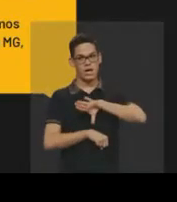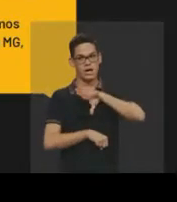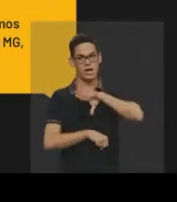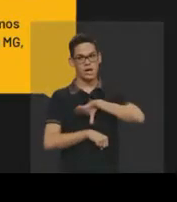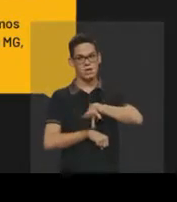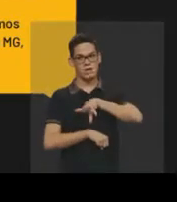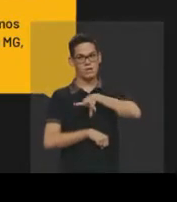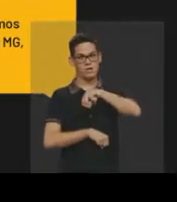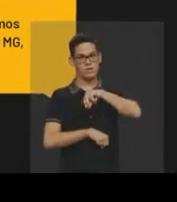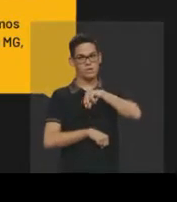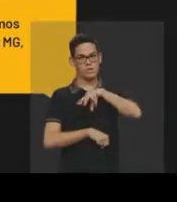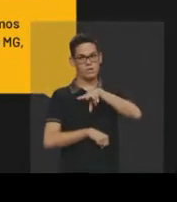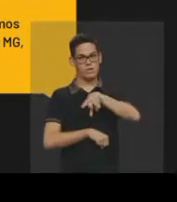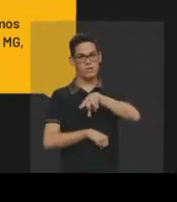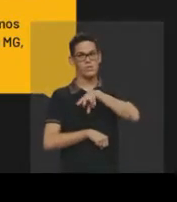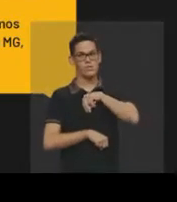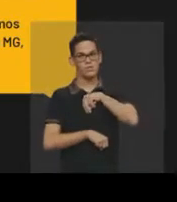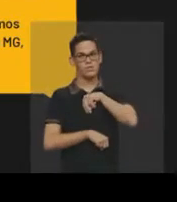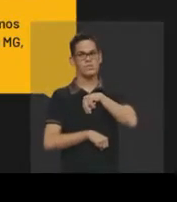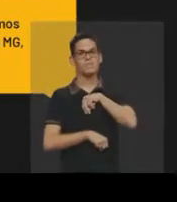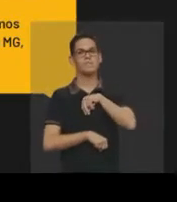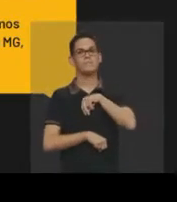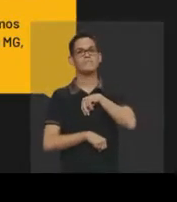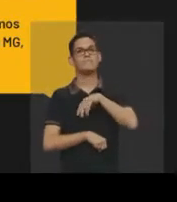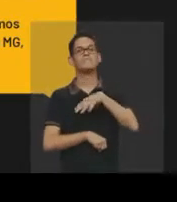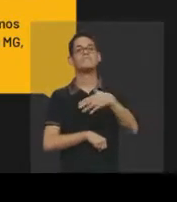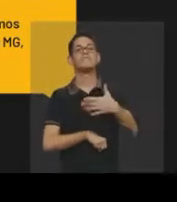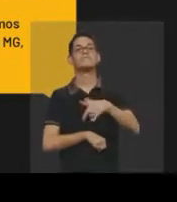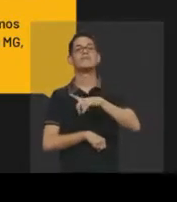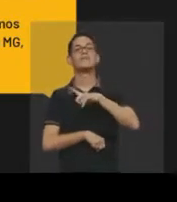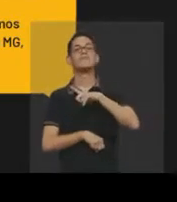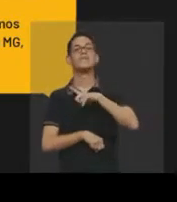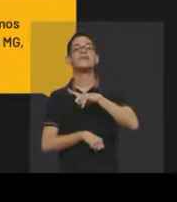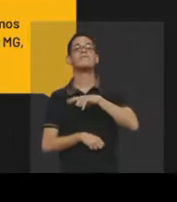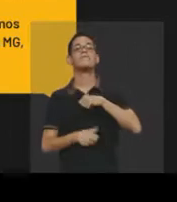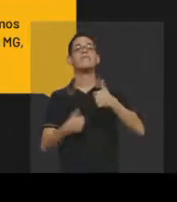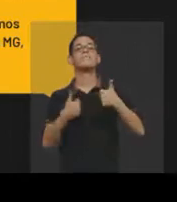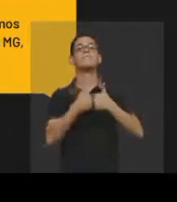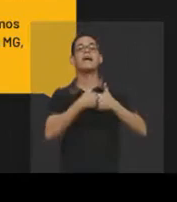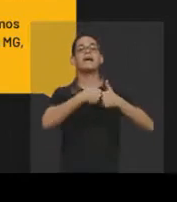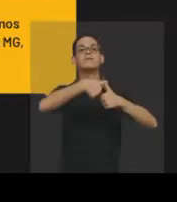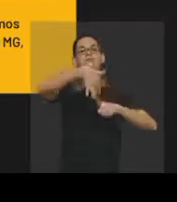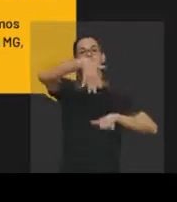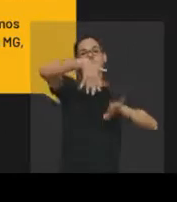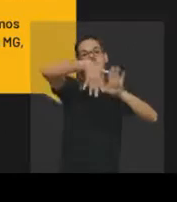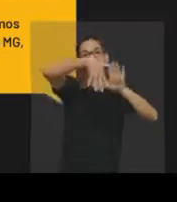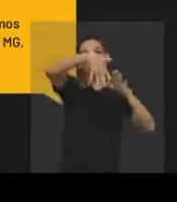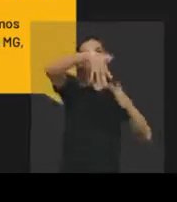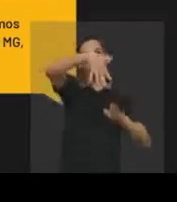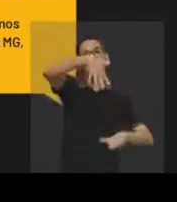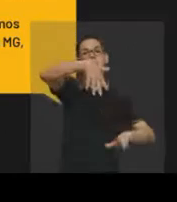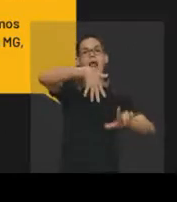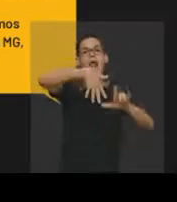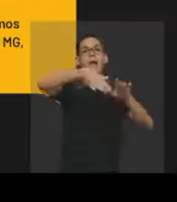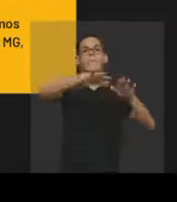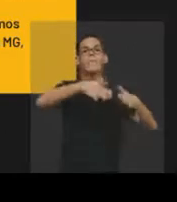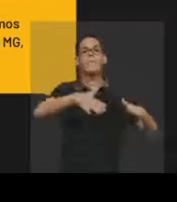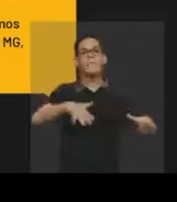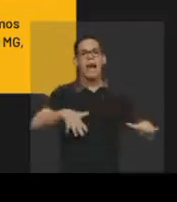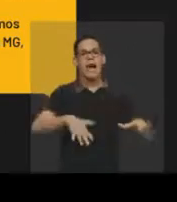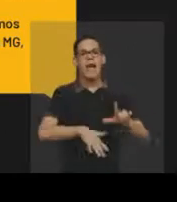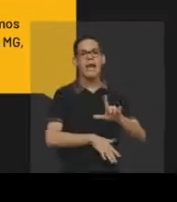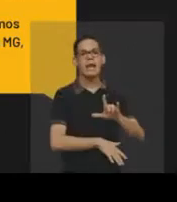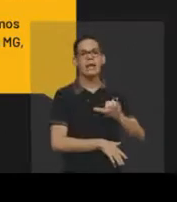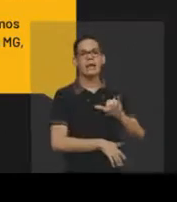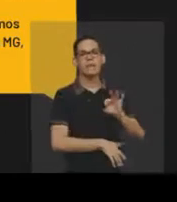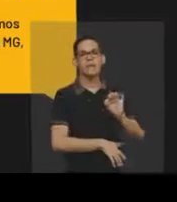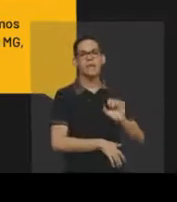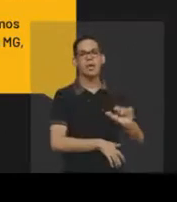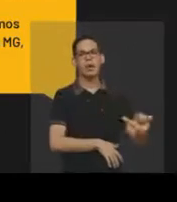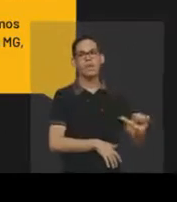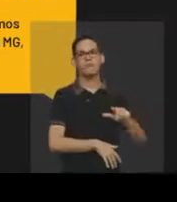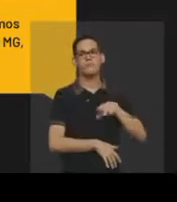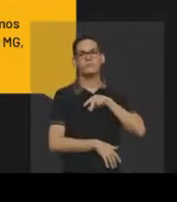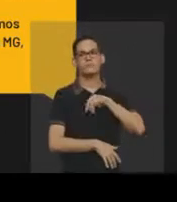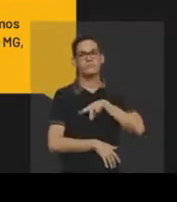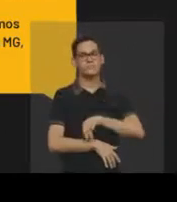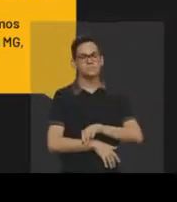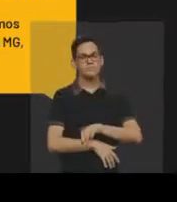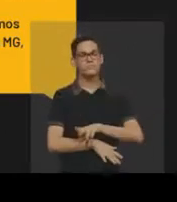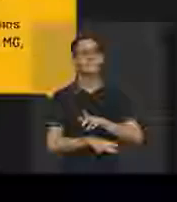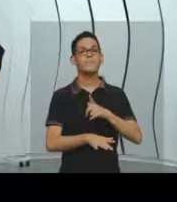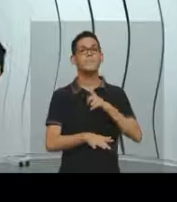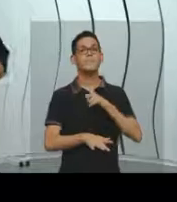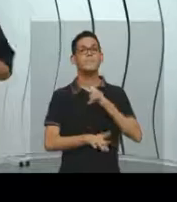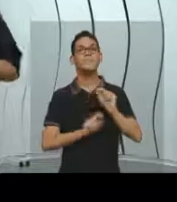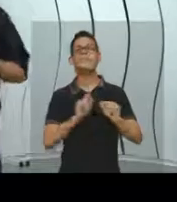deu inicialmente na nossa faixa litorânea, não é? Havia a necessidade, devido à extensão da colônia,